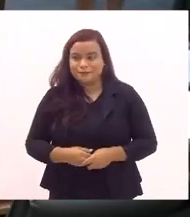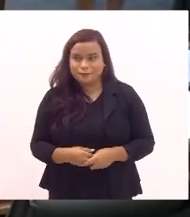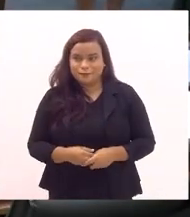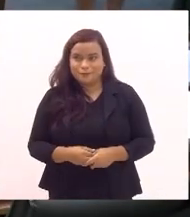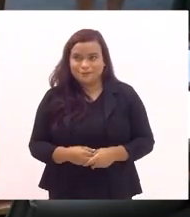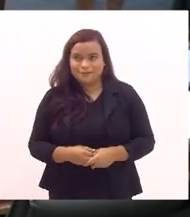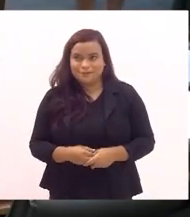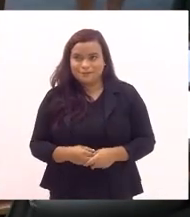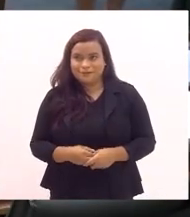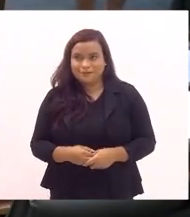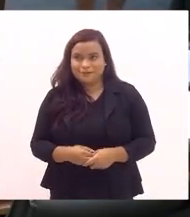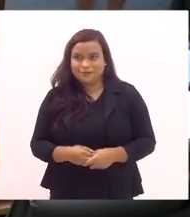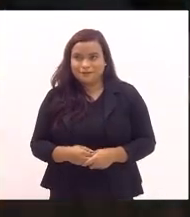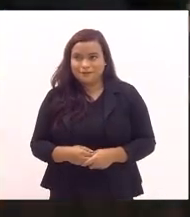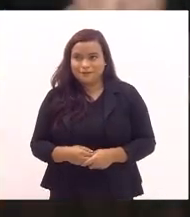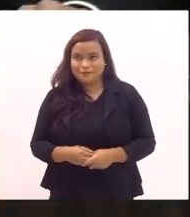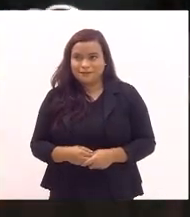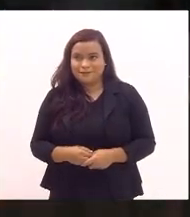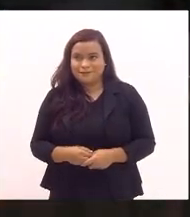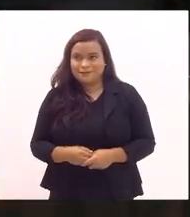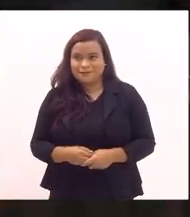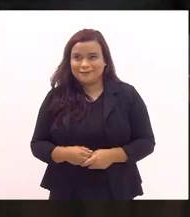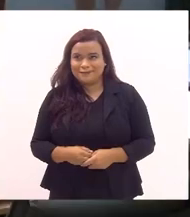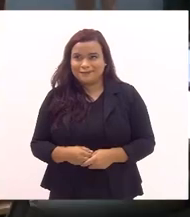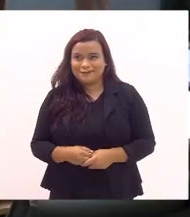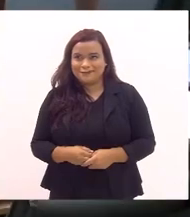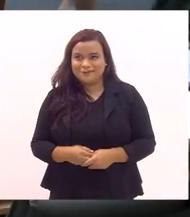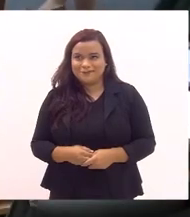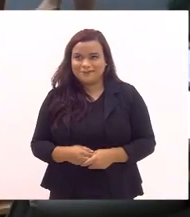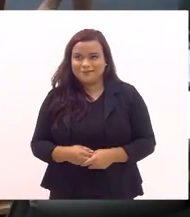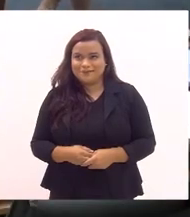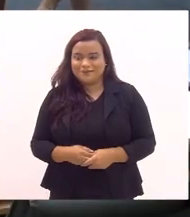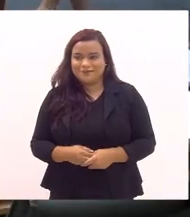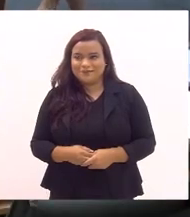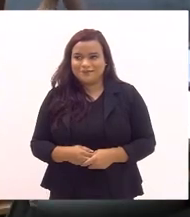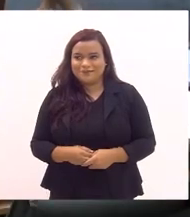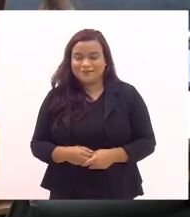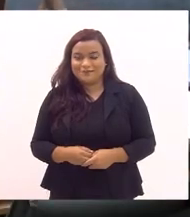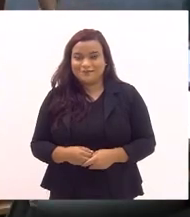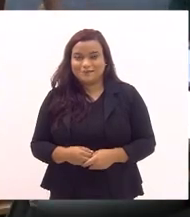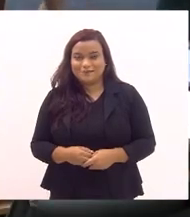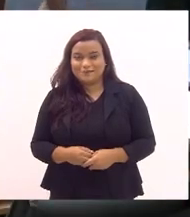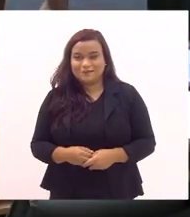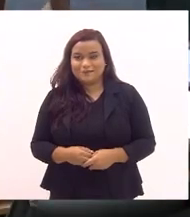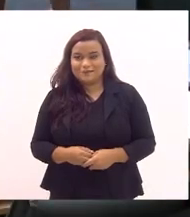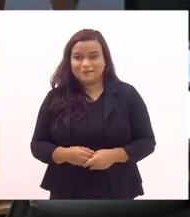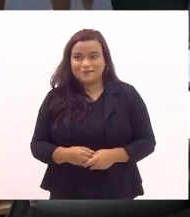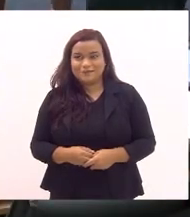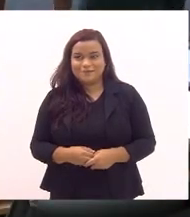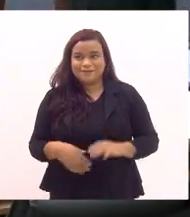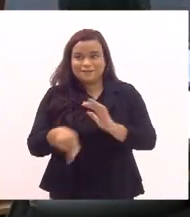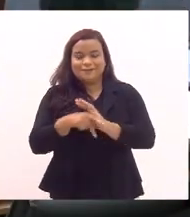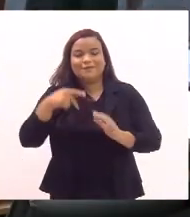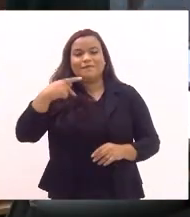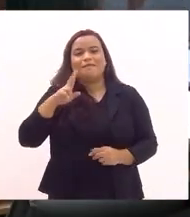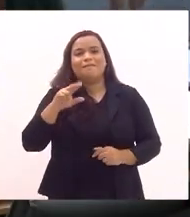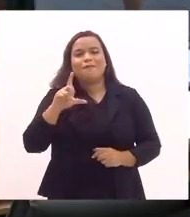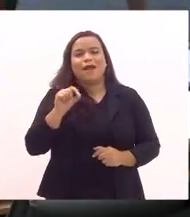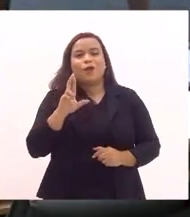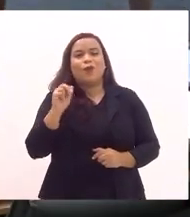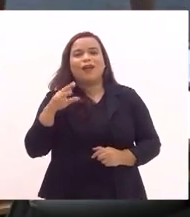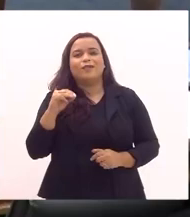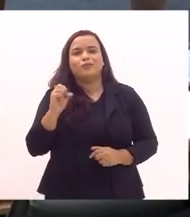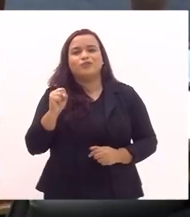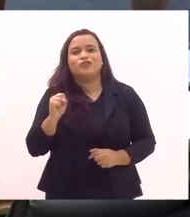e é igual a E aí o Ed São Paulo Ramos MA